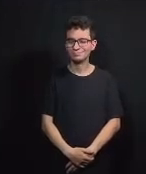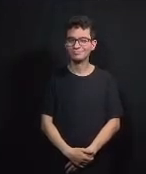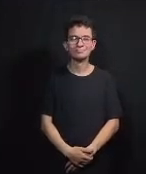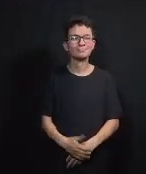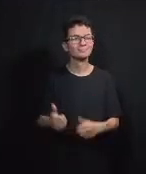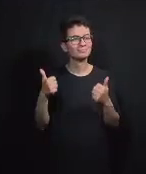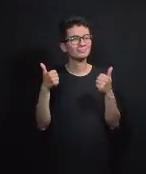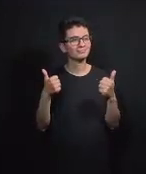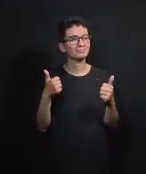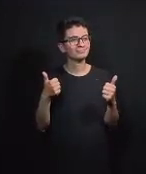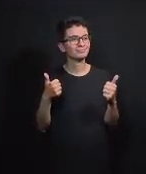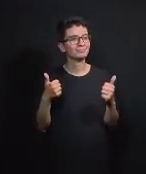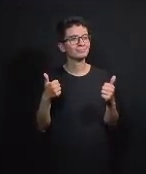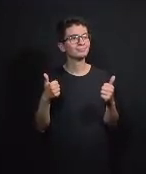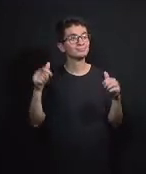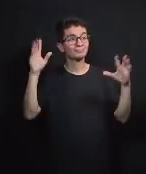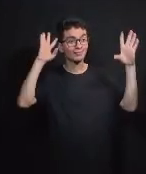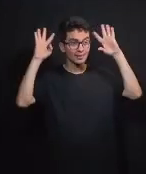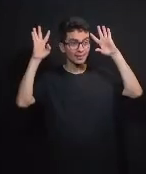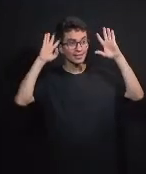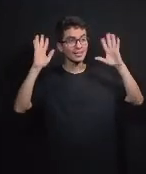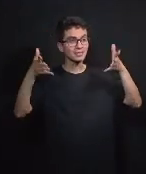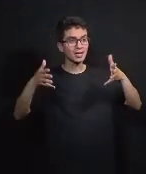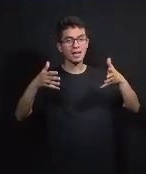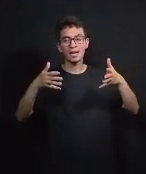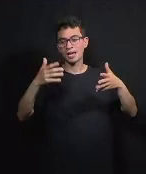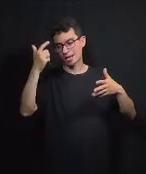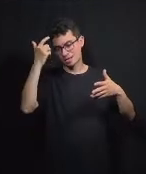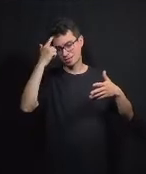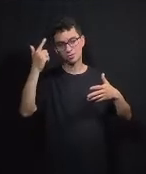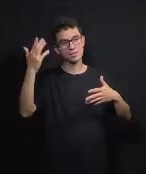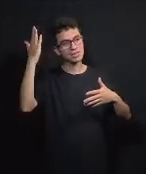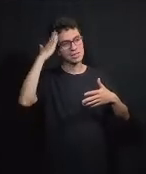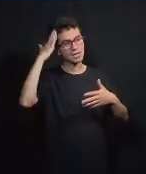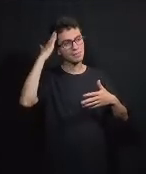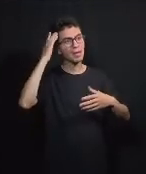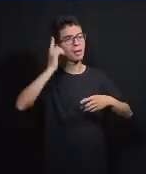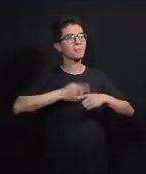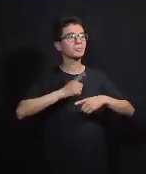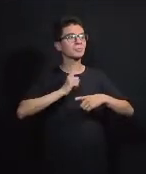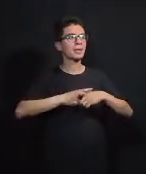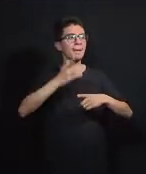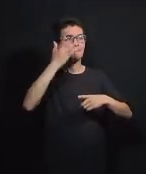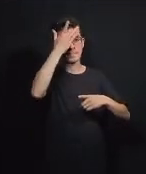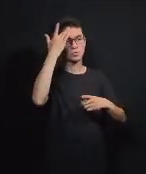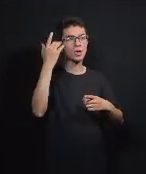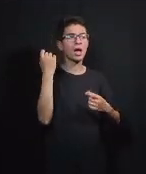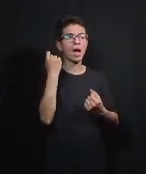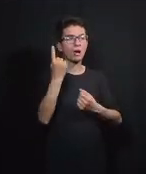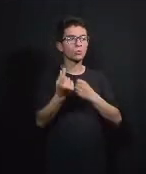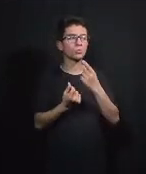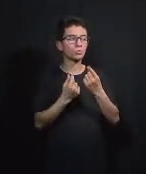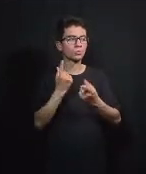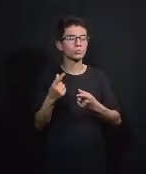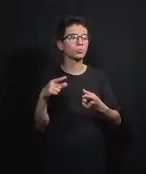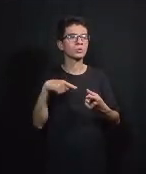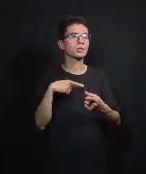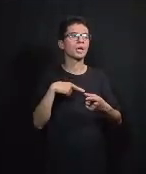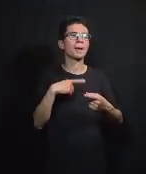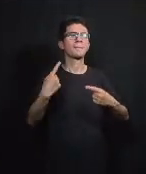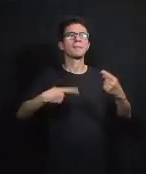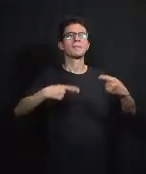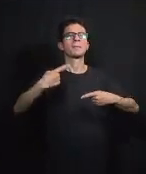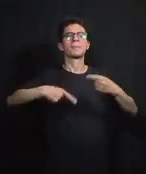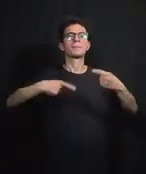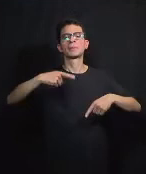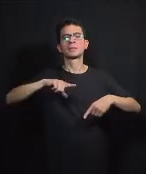Muito bem. Eu já imaginava a resposta, mas eu precisava saber, porque tem gente que só faz crítica, mas as discussões estão